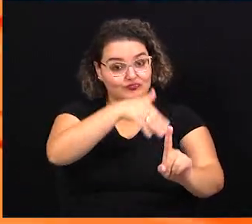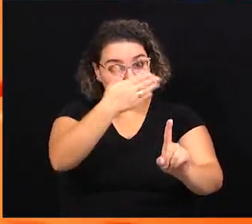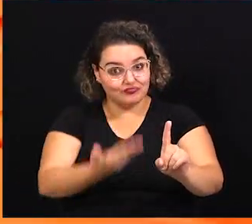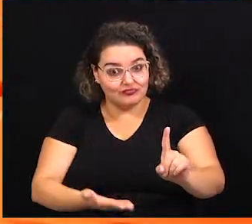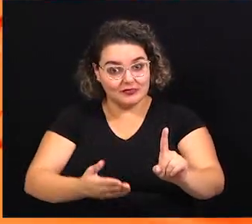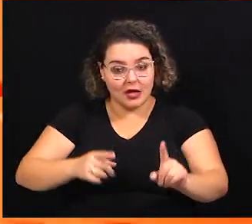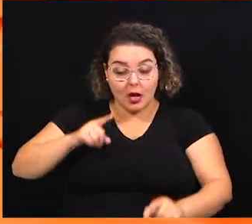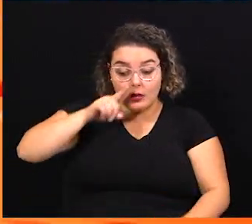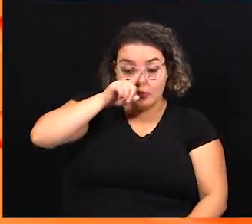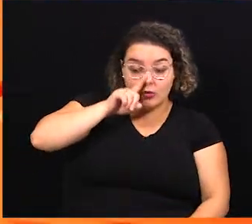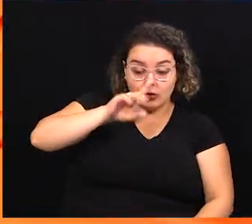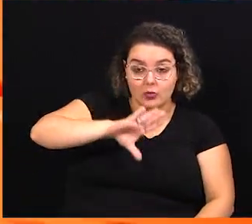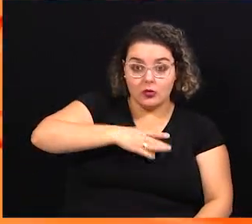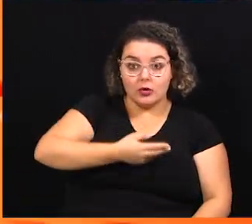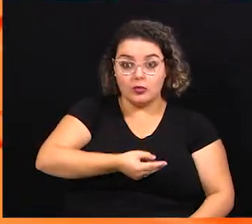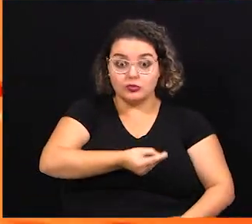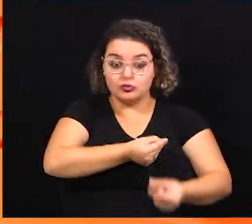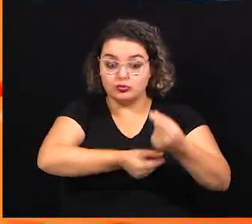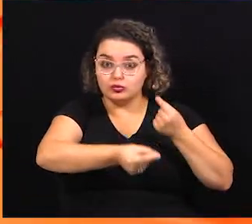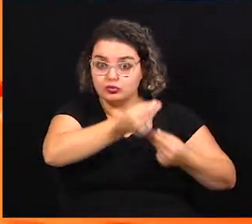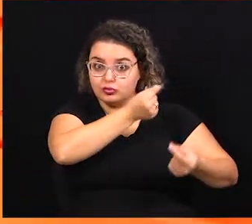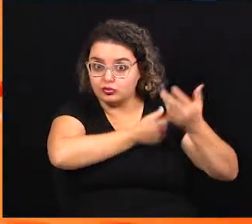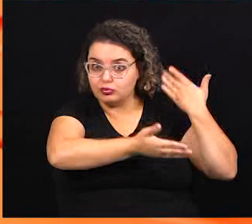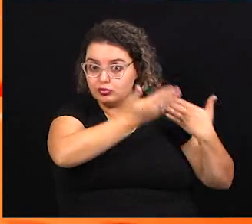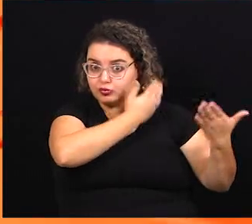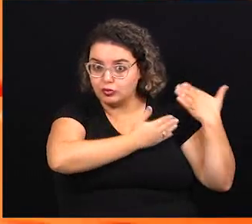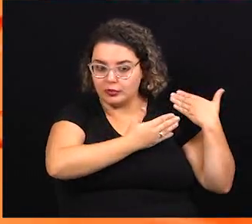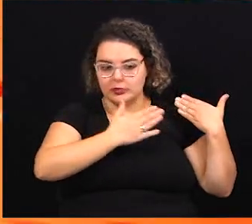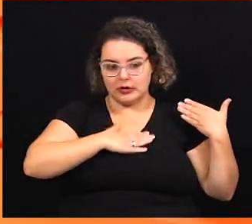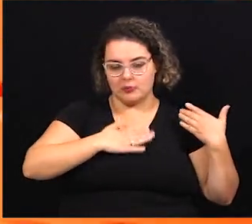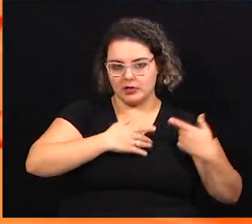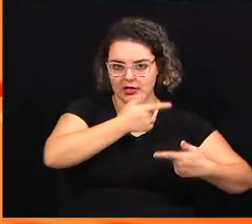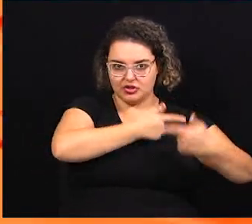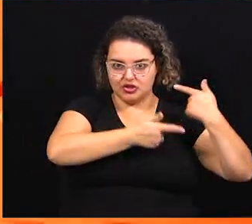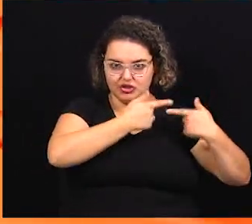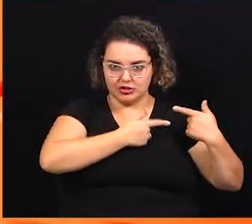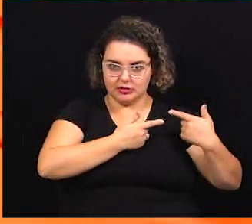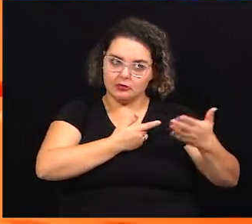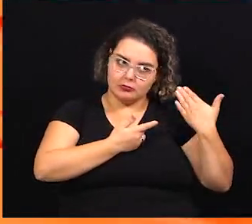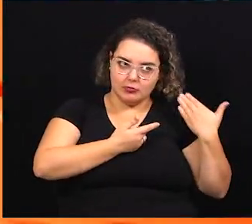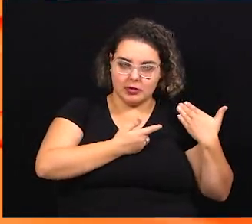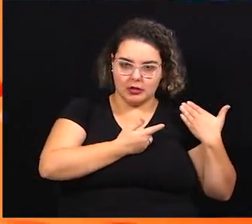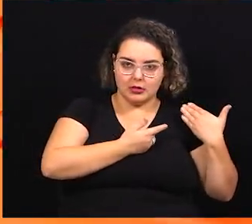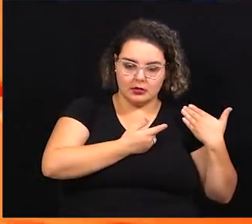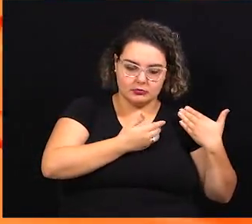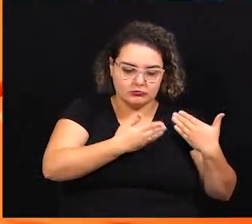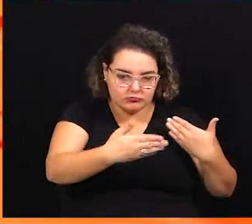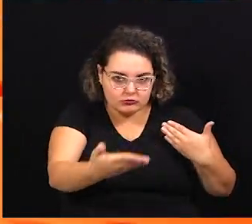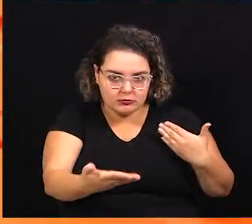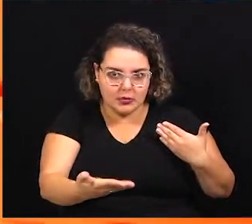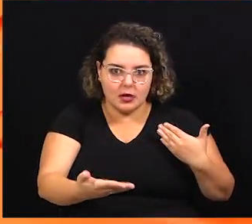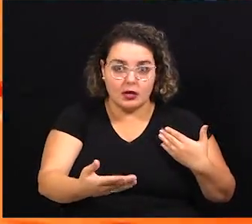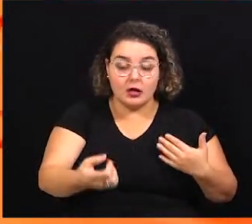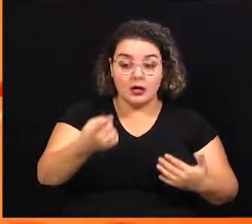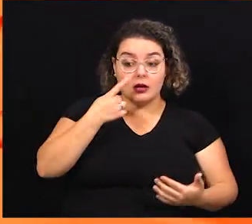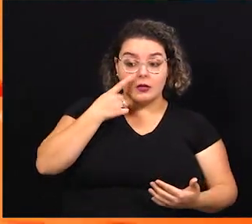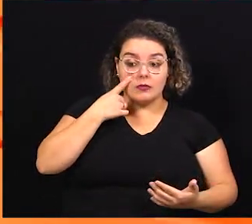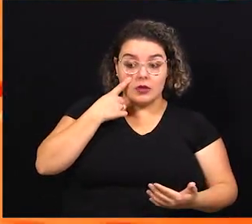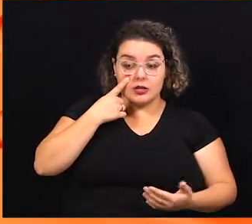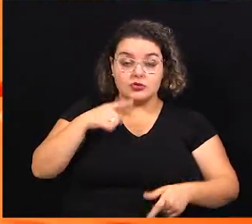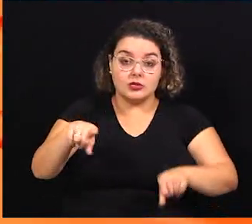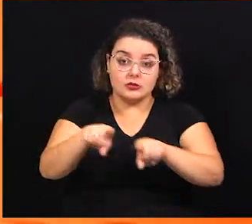aventuras clássicas que muitos da minha geração, até mais novos, ou até mais velhos, cresceram assistindo e lendo,